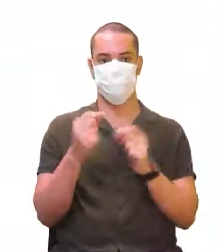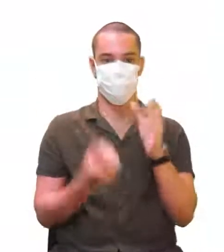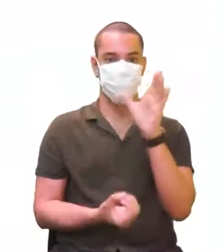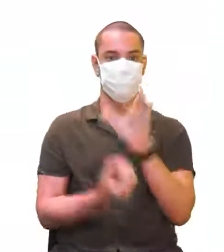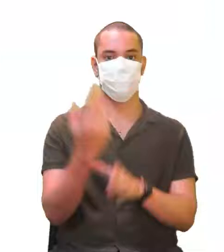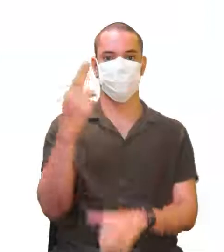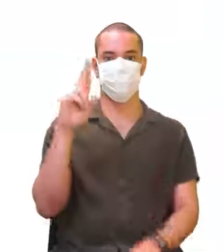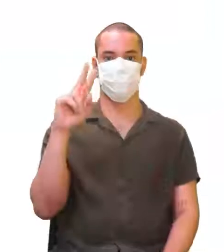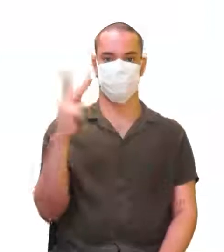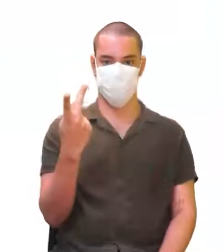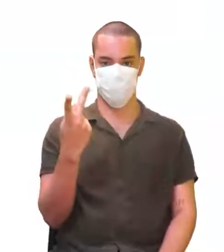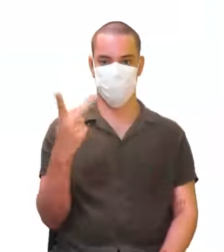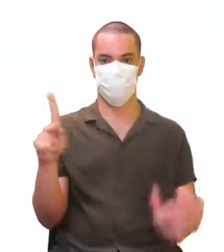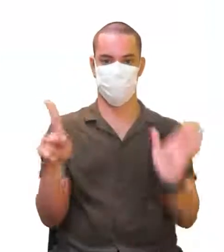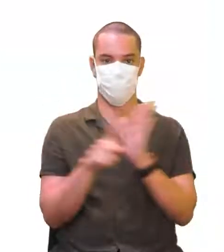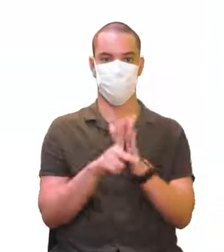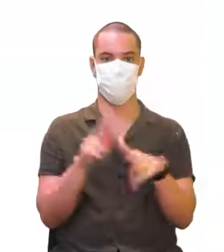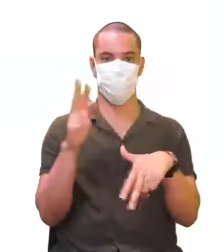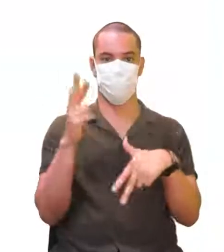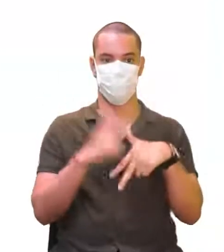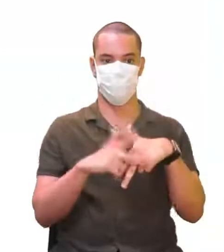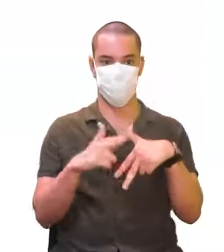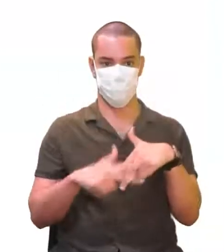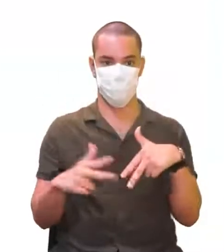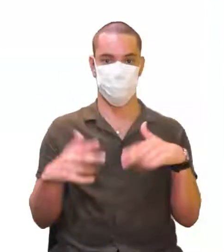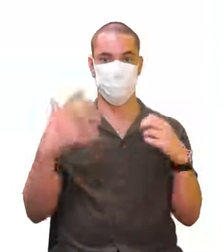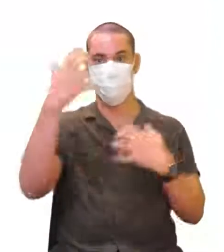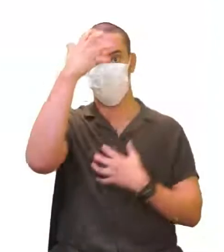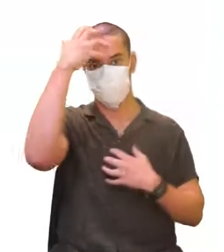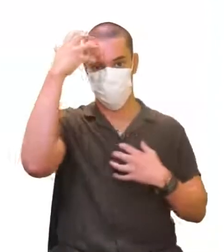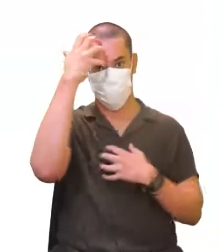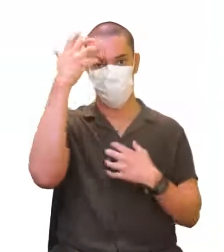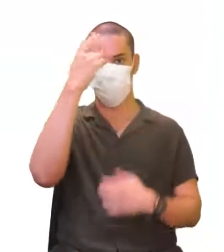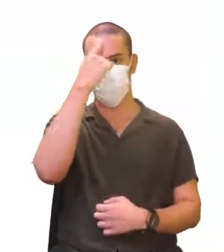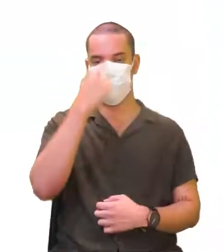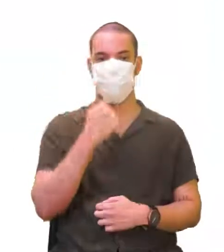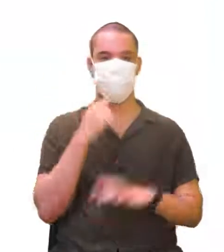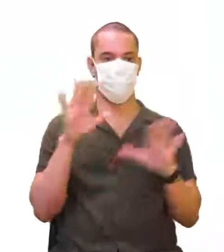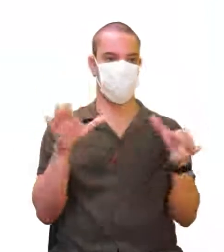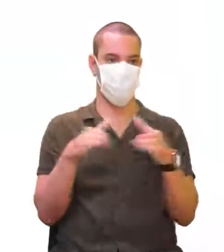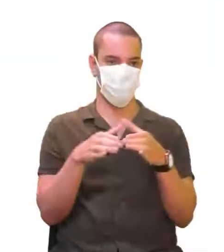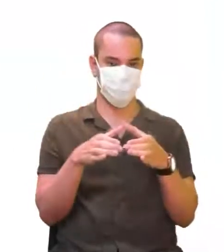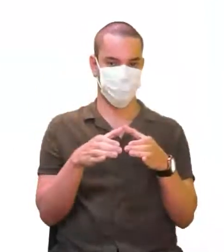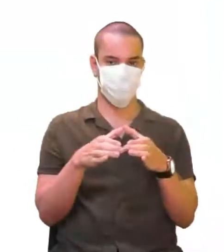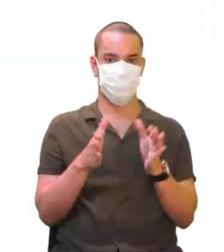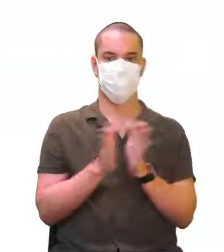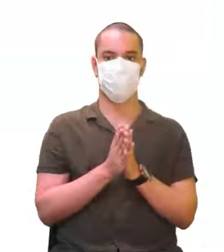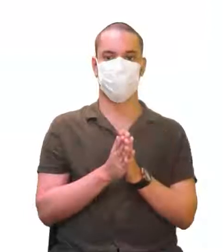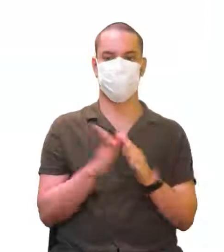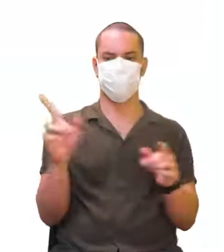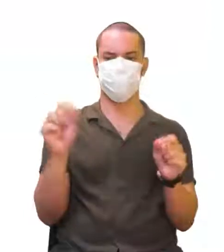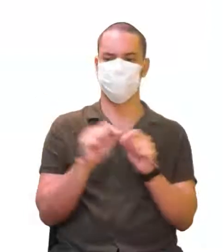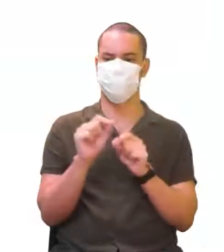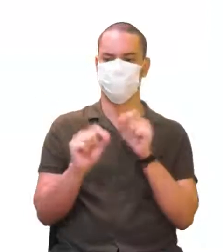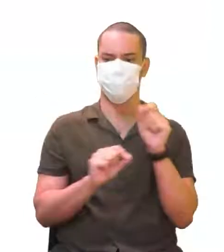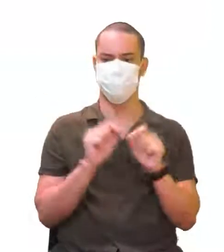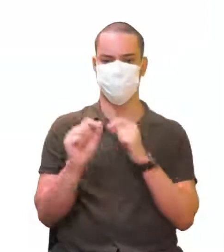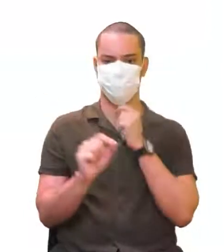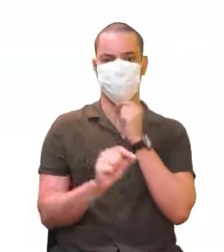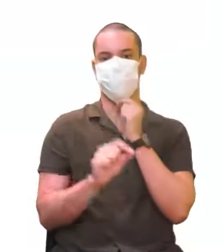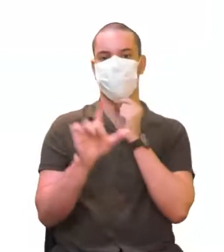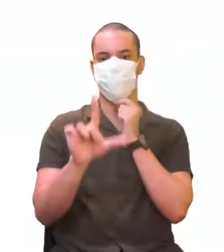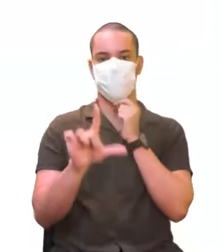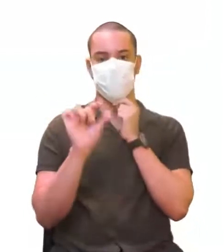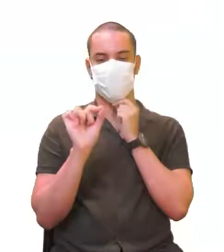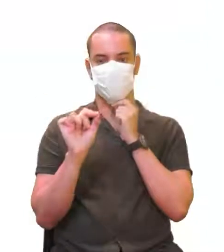vem o RH, né? Do gênero, do nome desse macaco aí, da espécie desse macaco, tá? Agora, olha só o que ele fez, né? Ele pegou